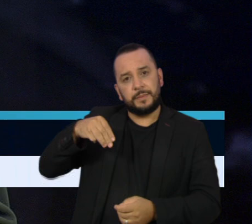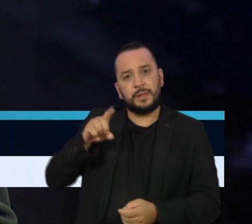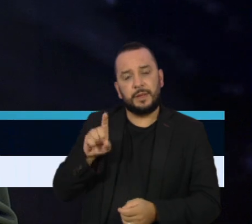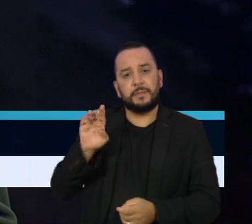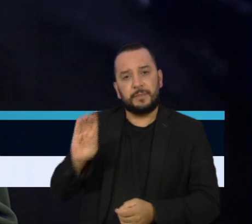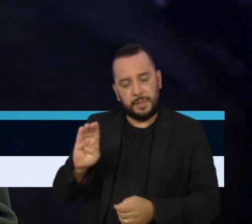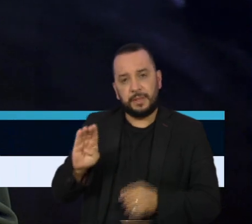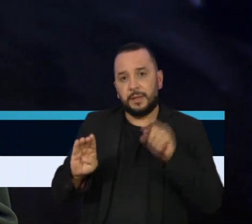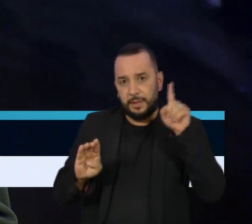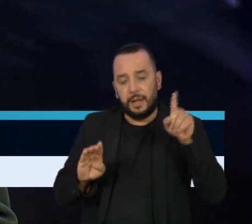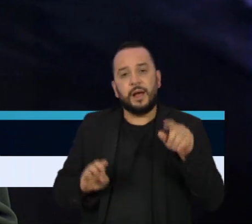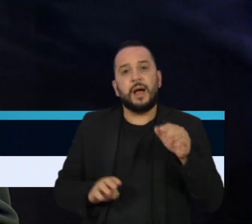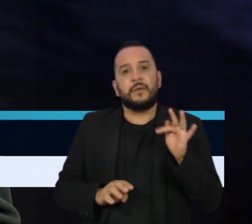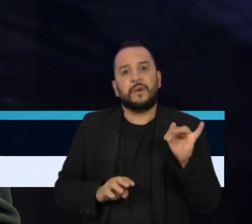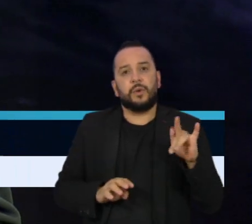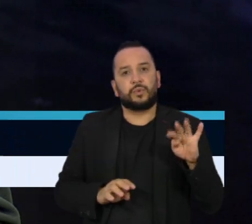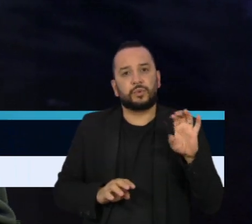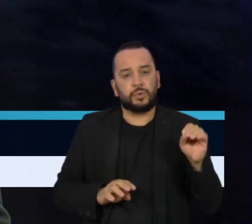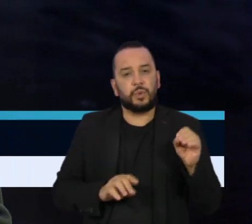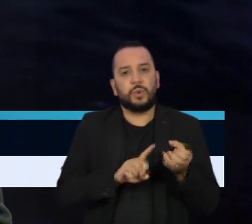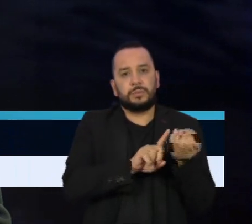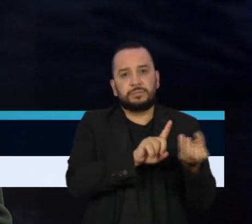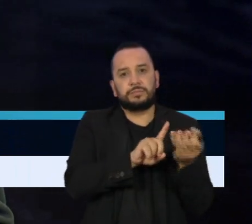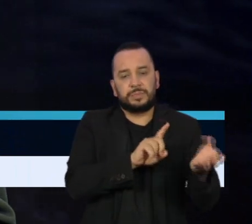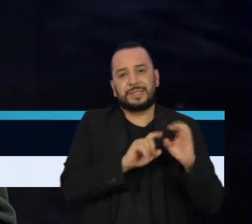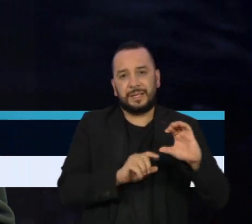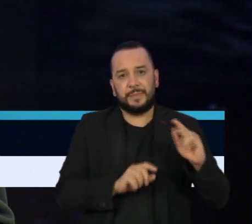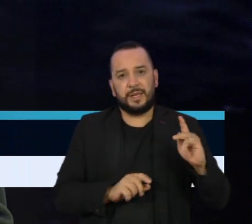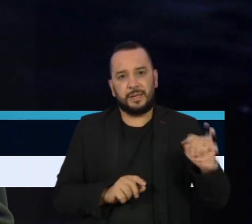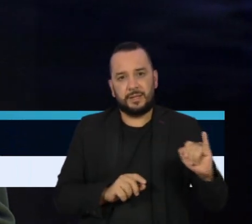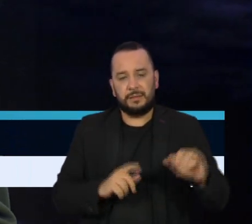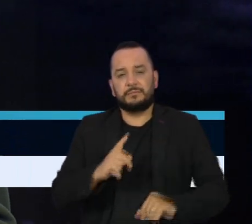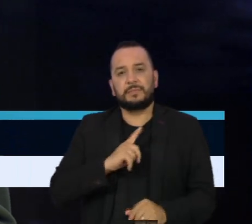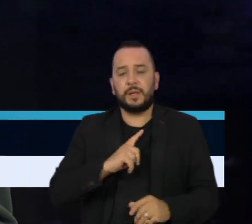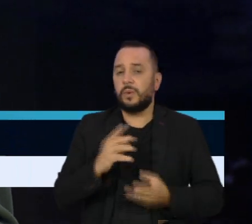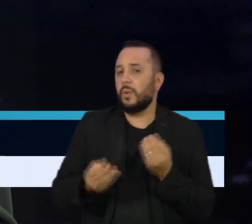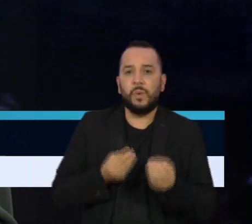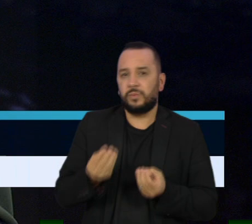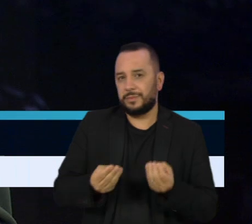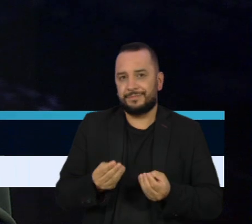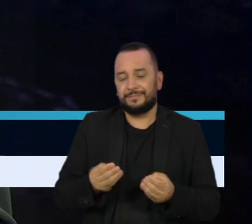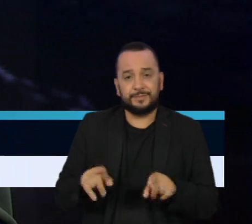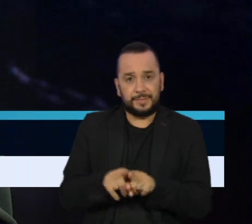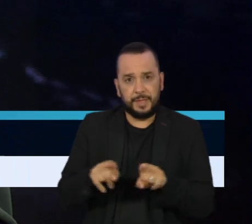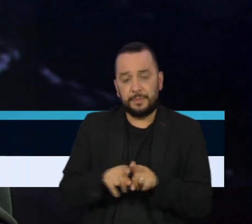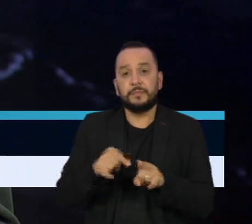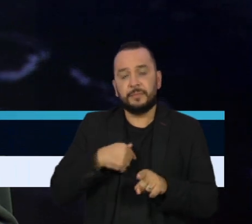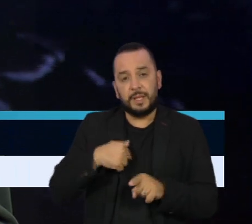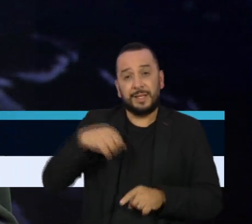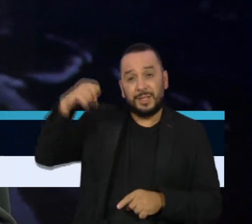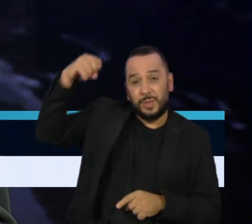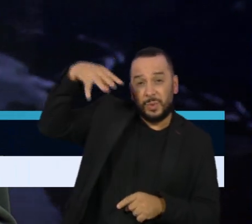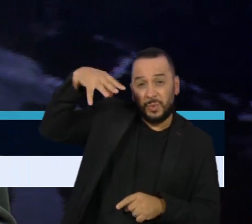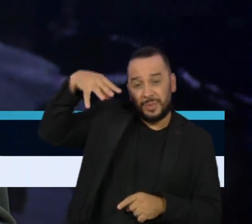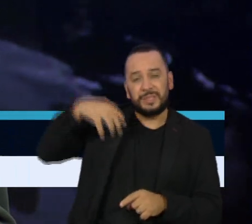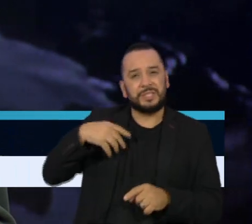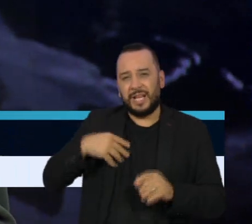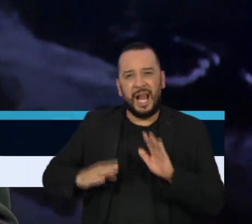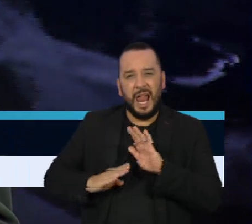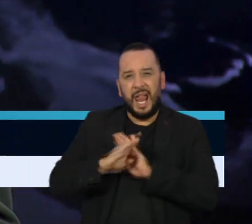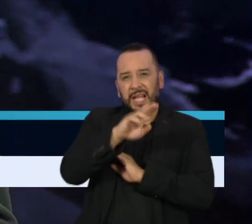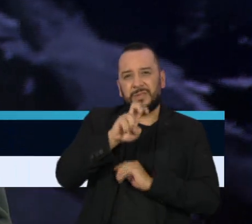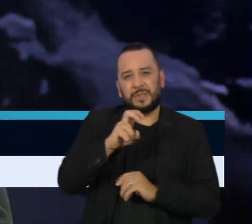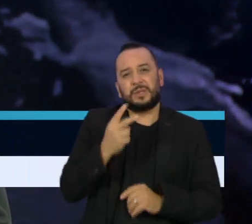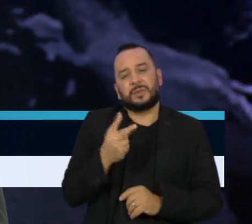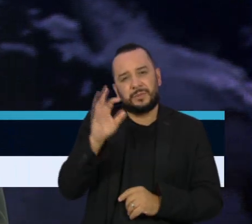do Amazonas Fausto Vieira dos Santos Júnior a CPI da pandemia aumento de 52 por cento na conta de luz que vai pressionar a